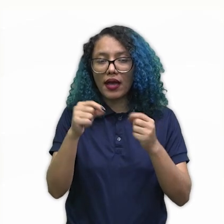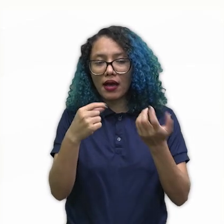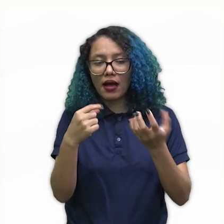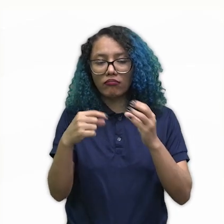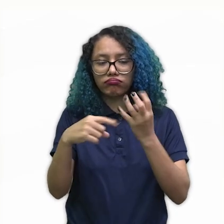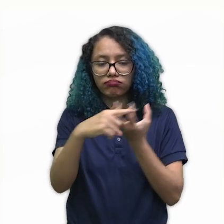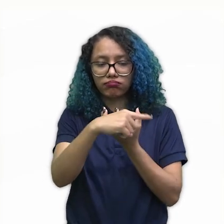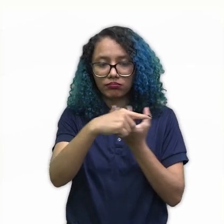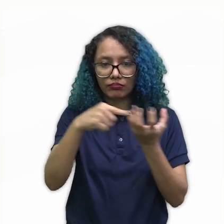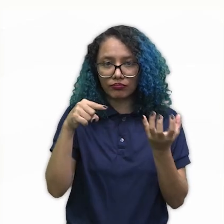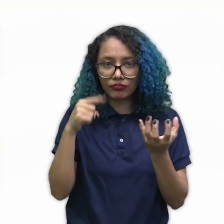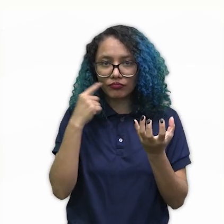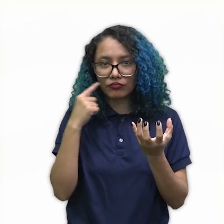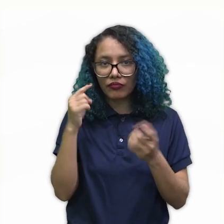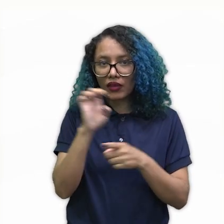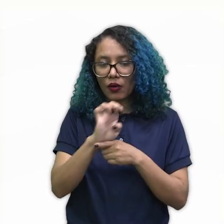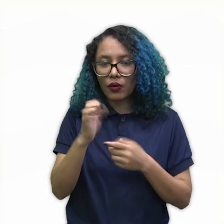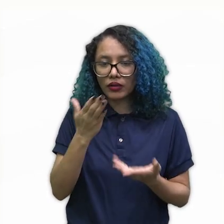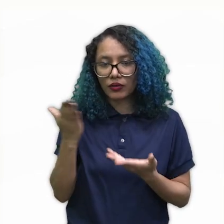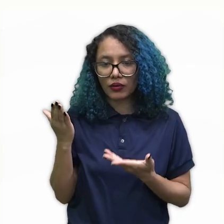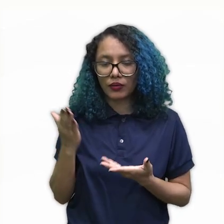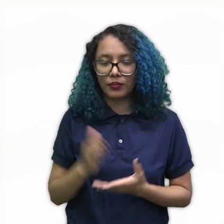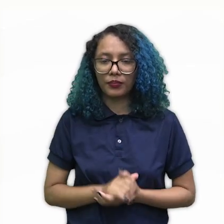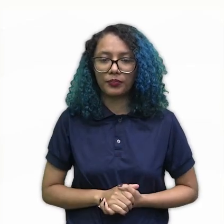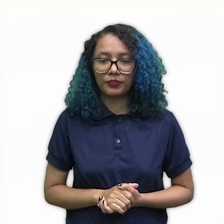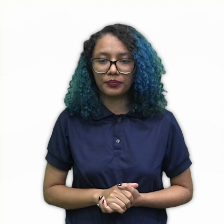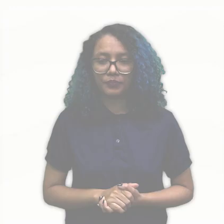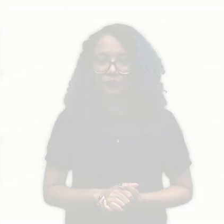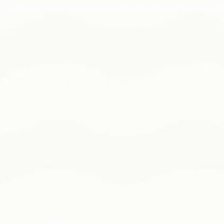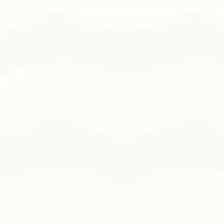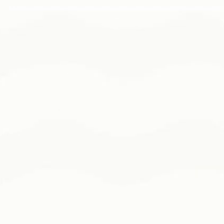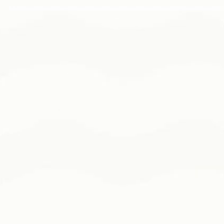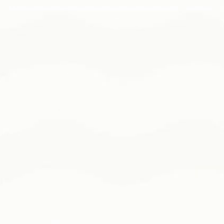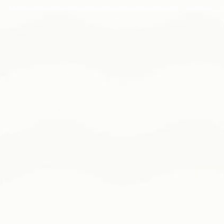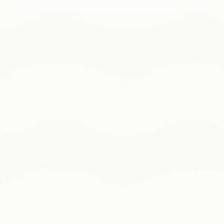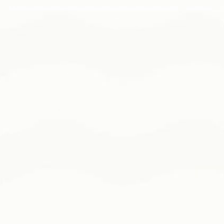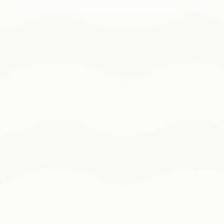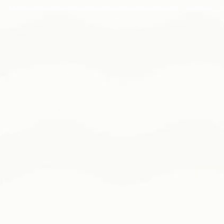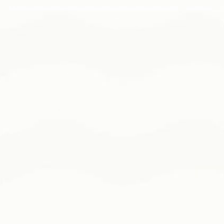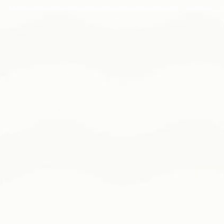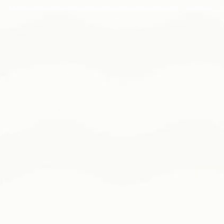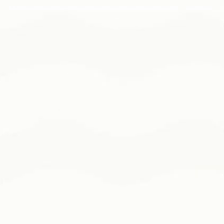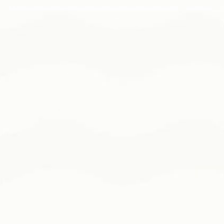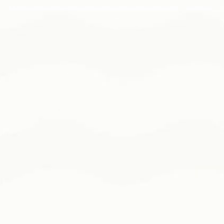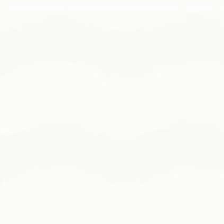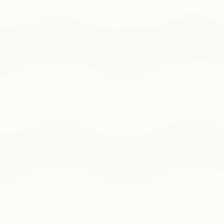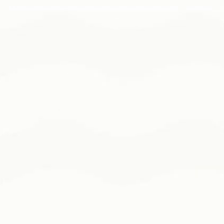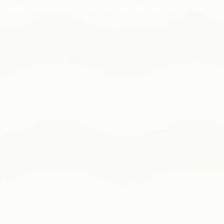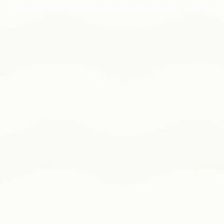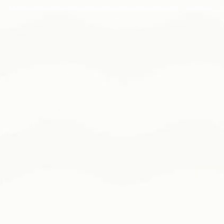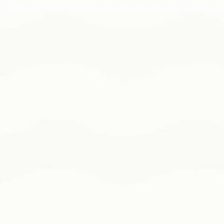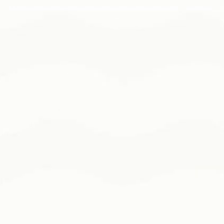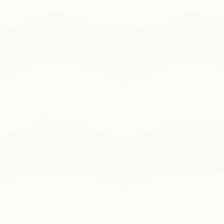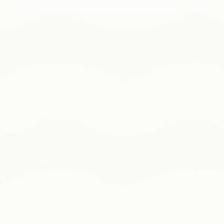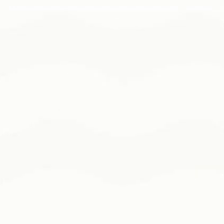divide o mundo em dois hemisférios, hemisfério norte e hemisfério sul. Então, a gente observa que, a